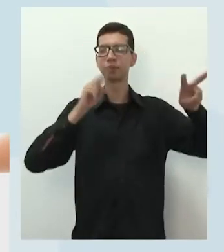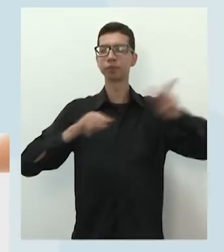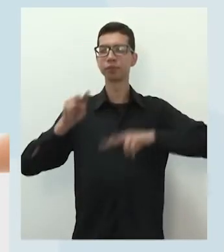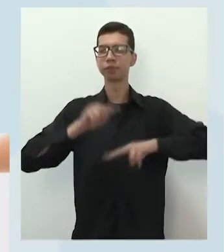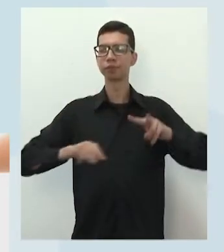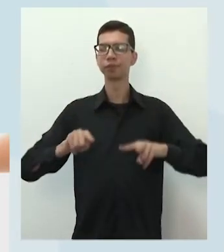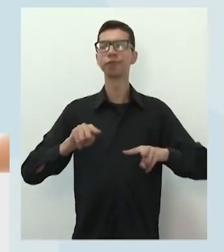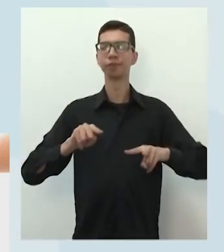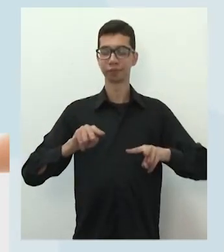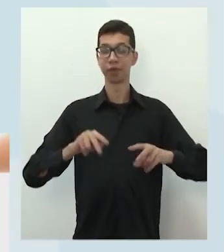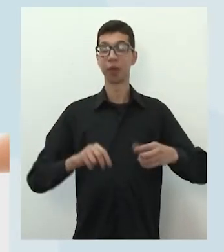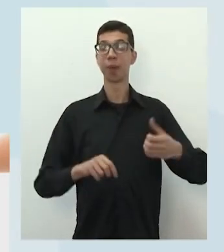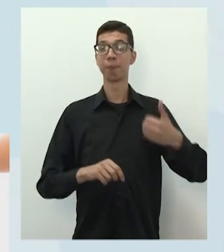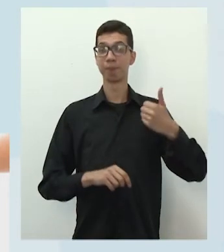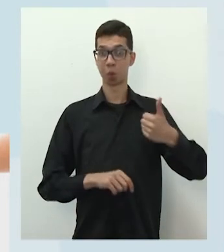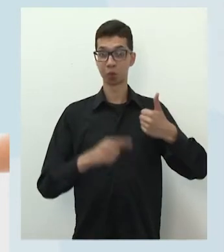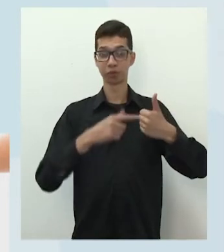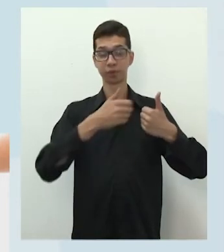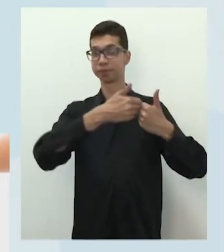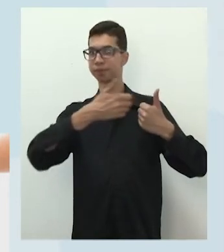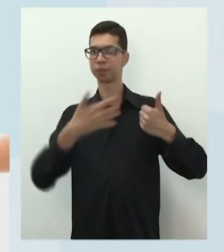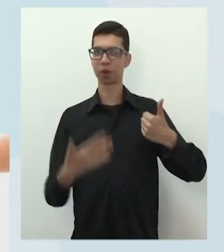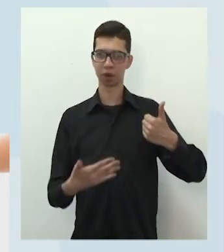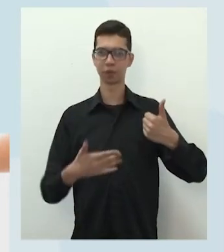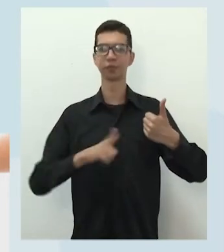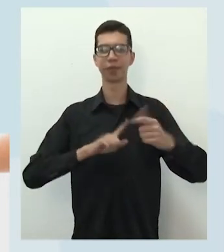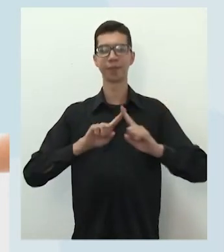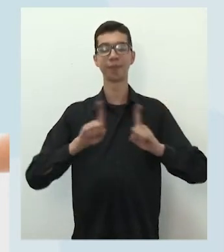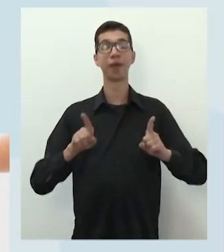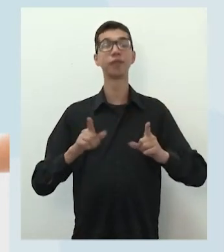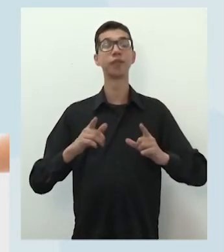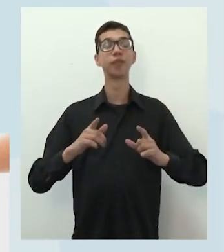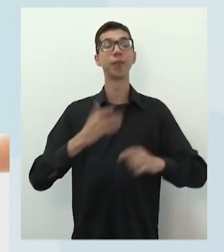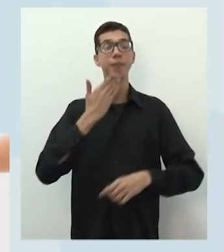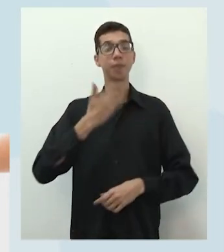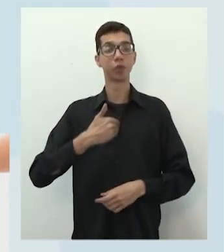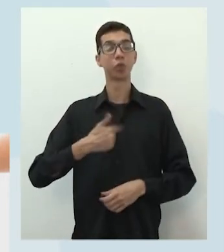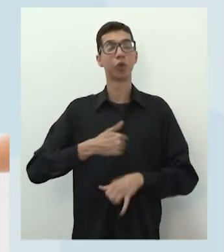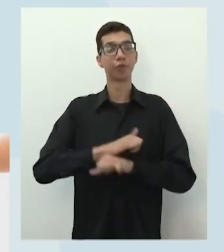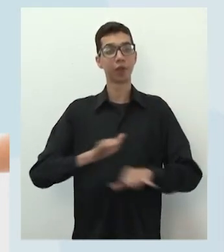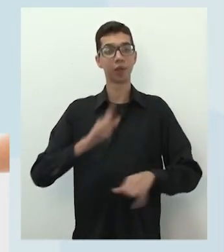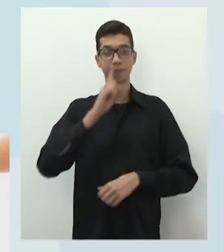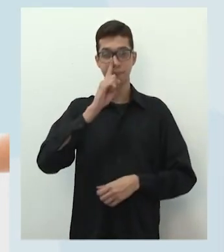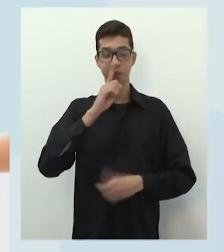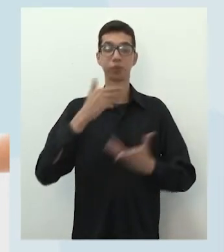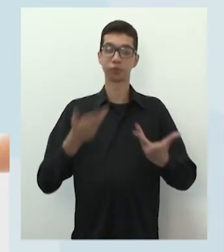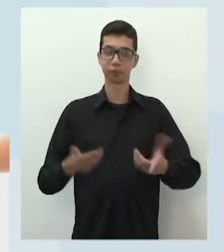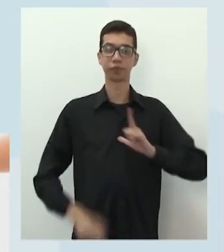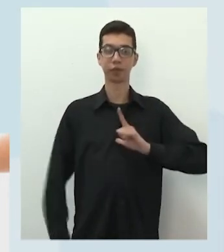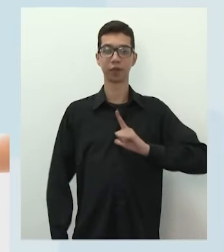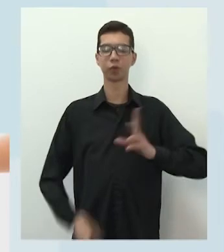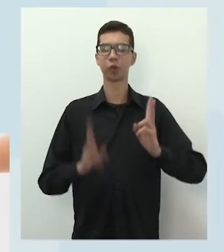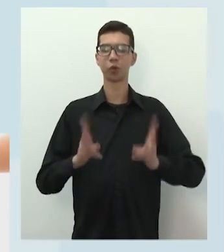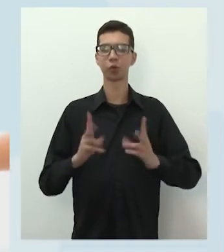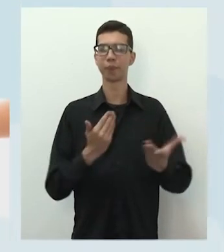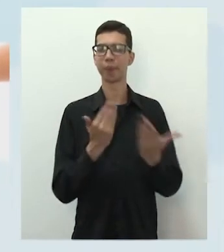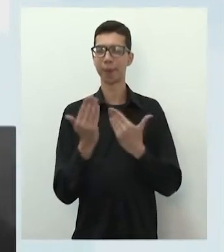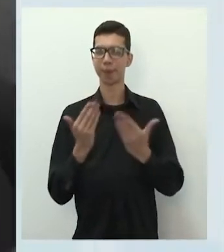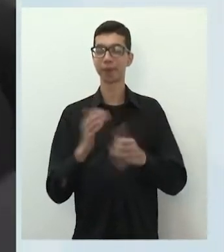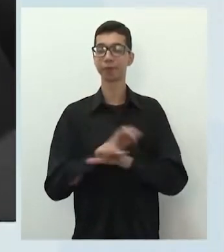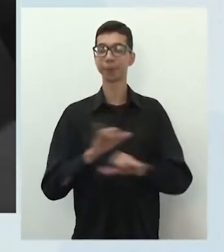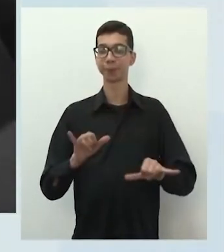o sapato sem amarra e pronto. Agora, se não souber entrar na internet, se não souber usar um Word, se não souber usar